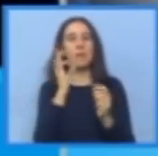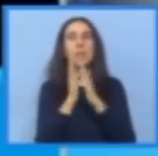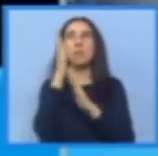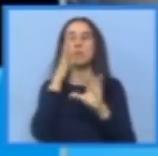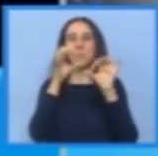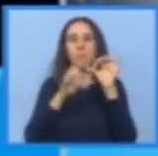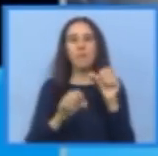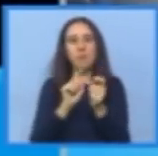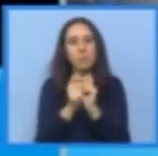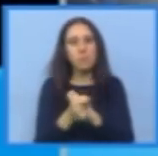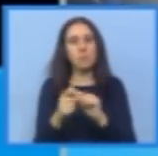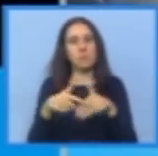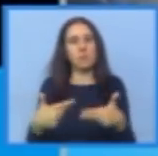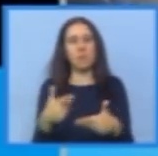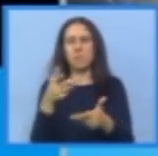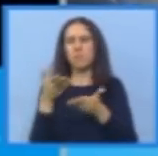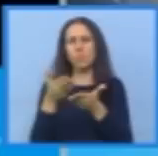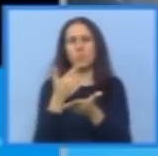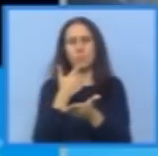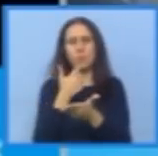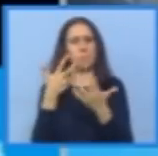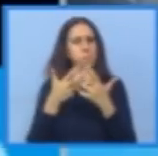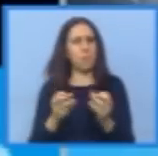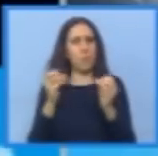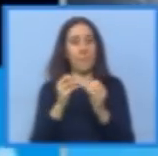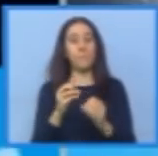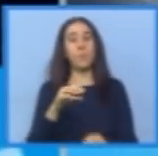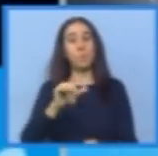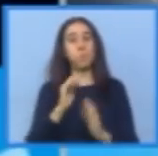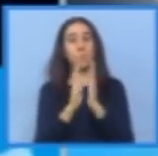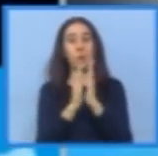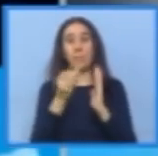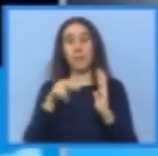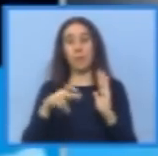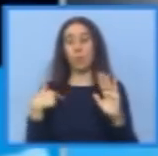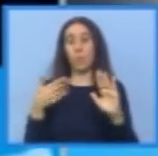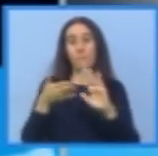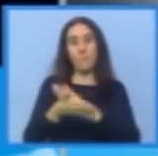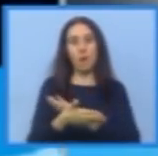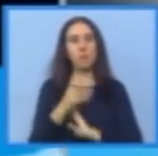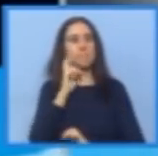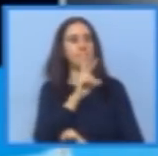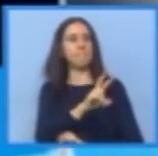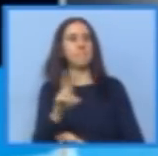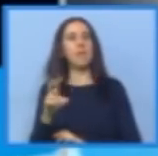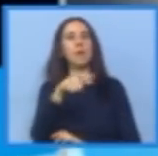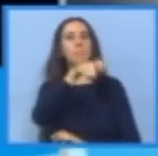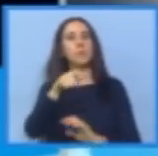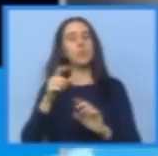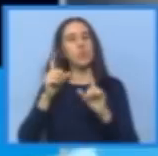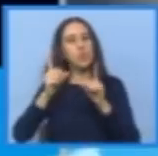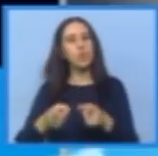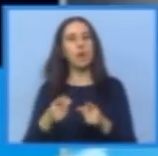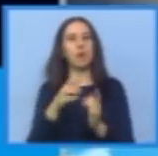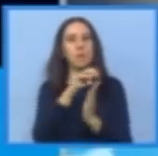muito, sem dúvida nenhuma. Quando eu chego à Paróquia da Pena, o que eu vejo são pessoas que já estão iniciadas à